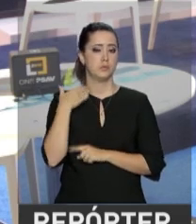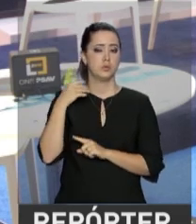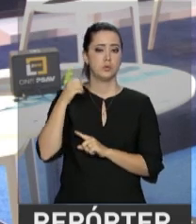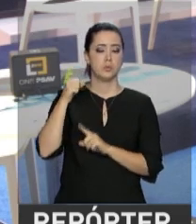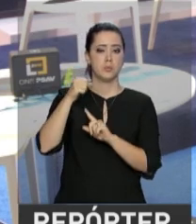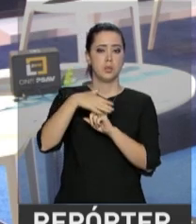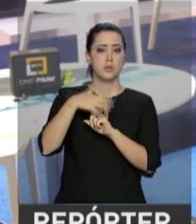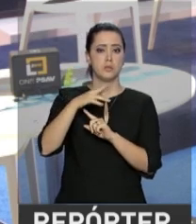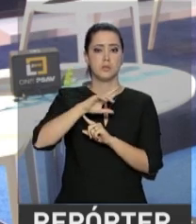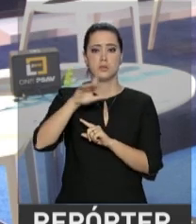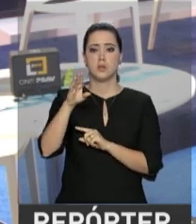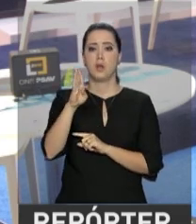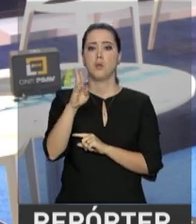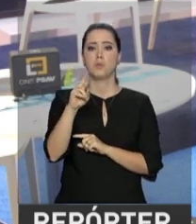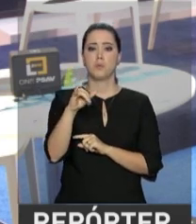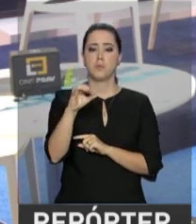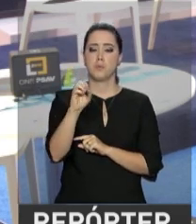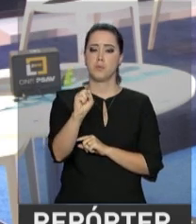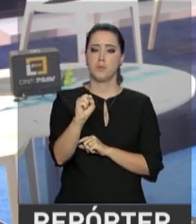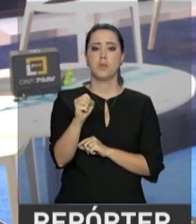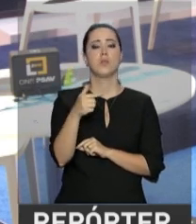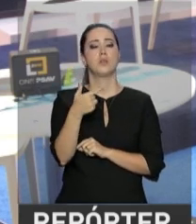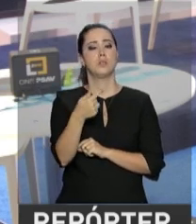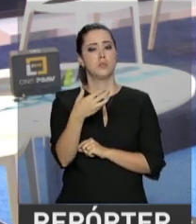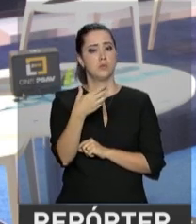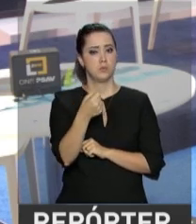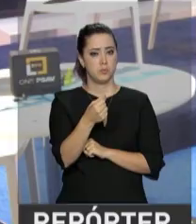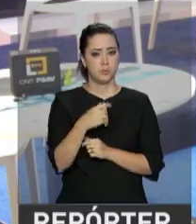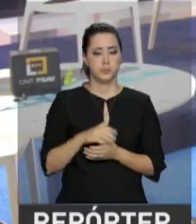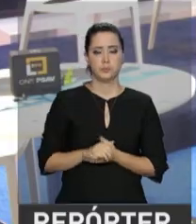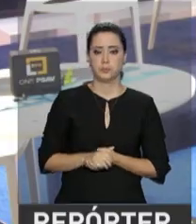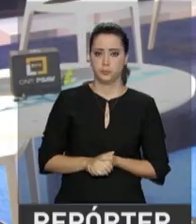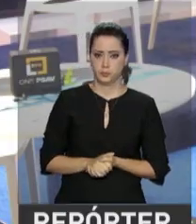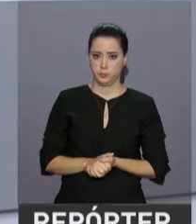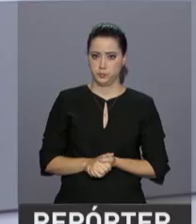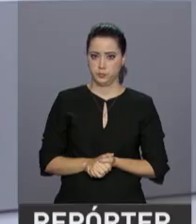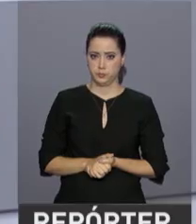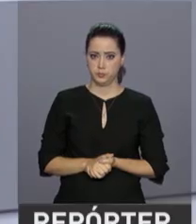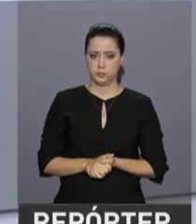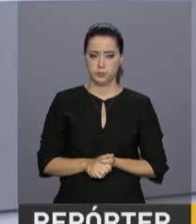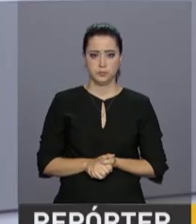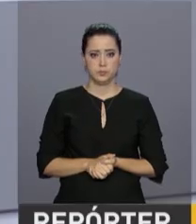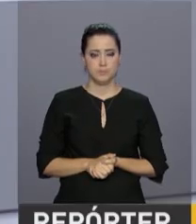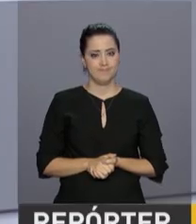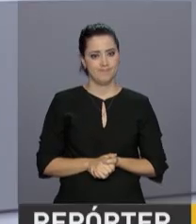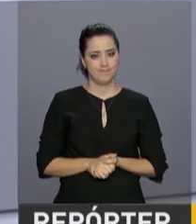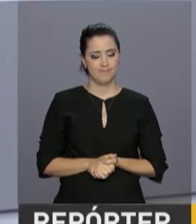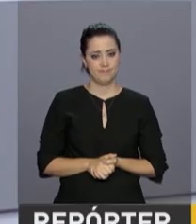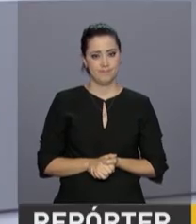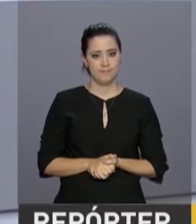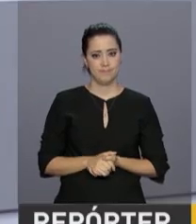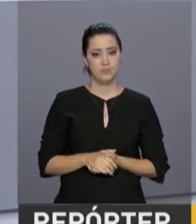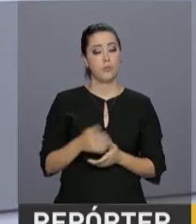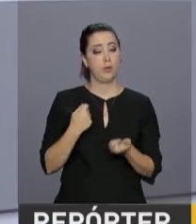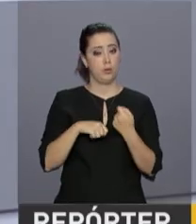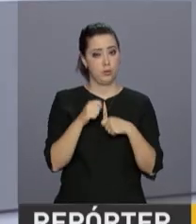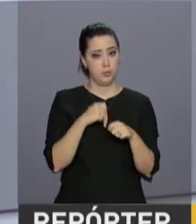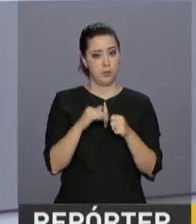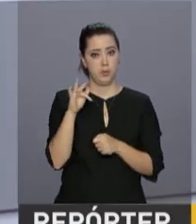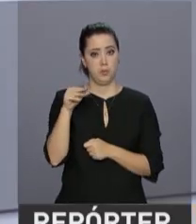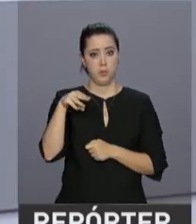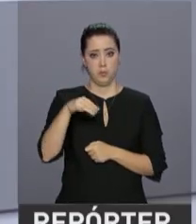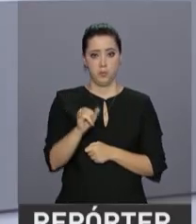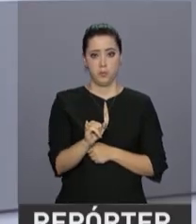assim como do g20 de washington nos estados unidos a aula de hoje e ainda sobre economia o fmi